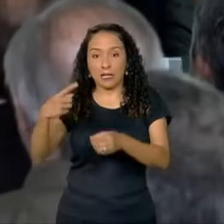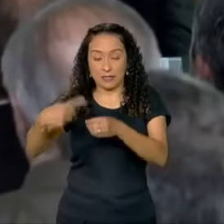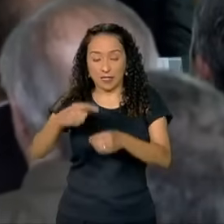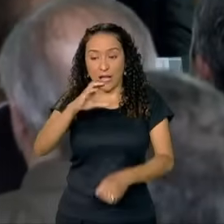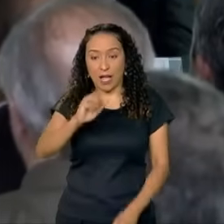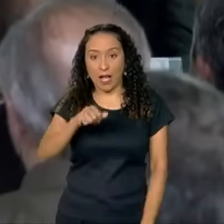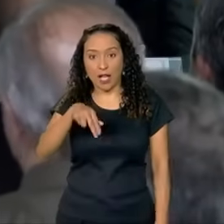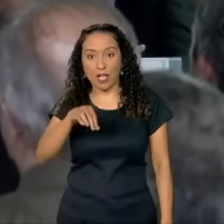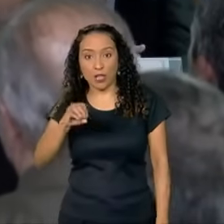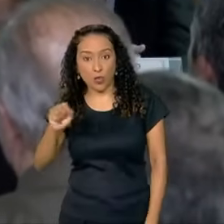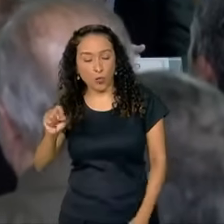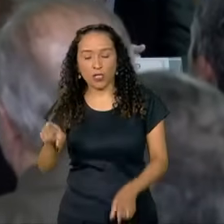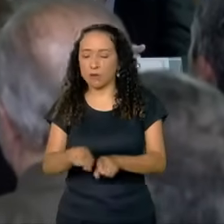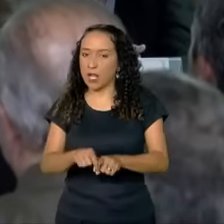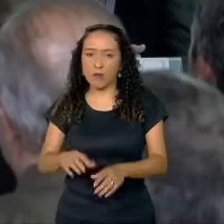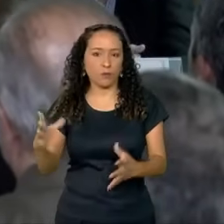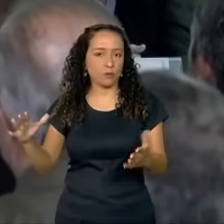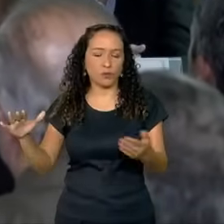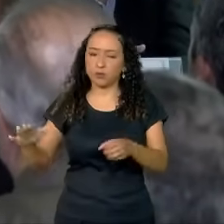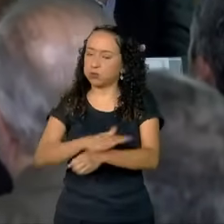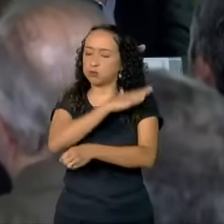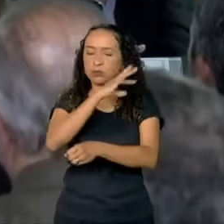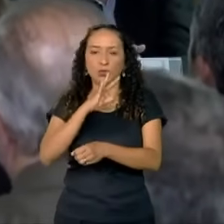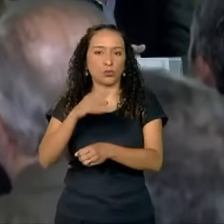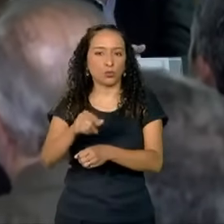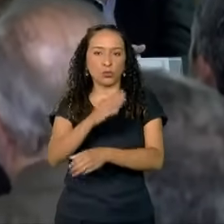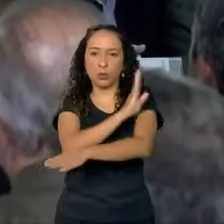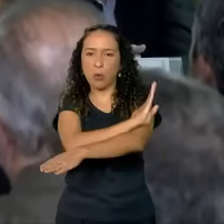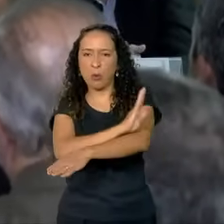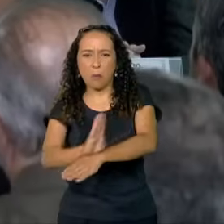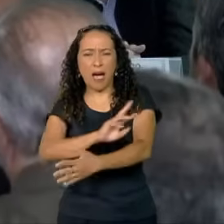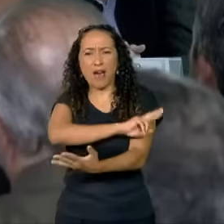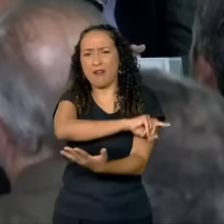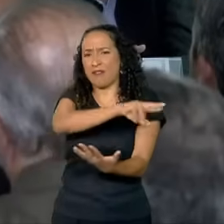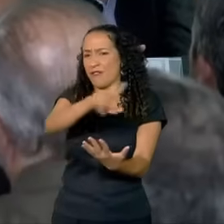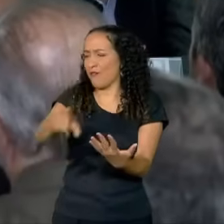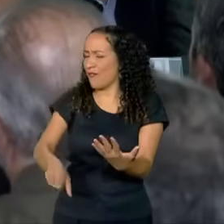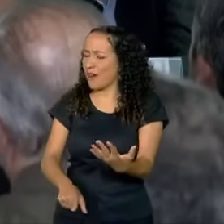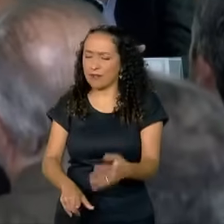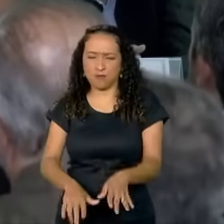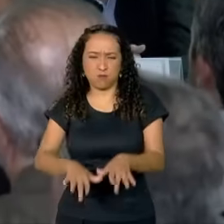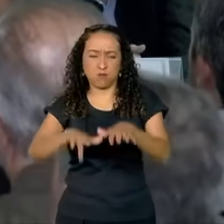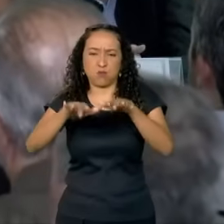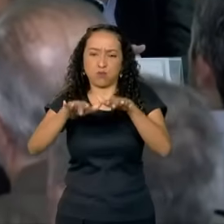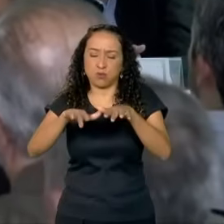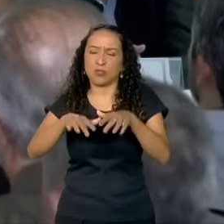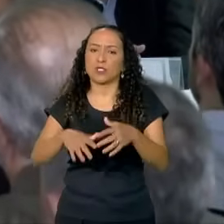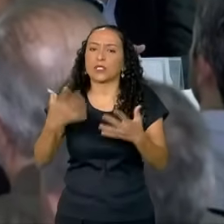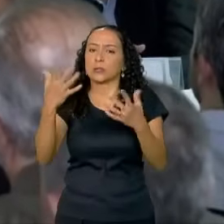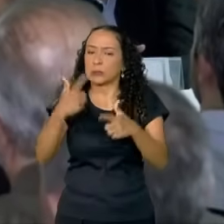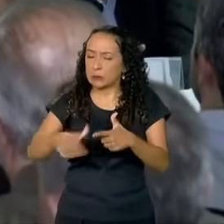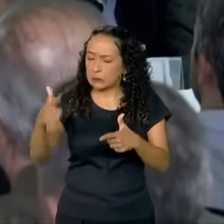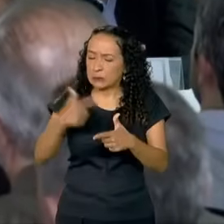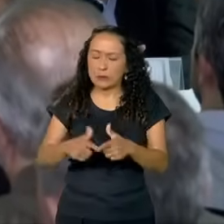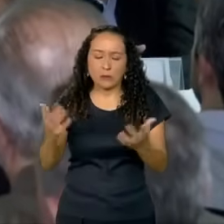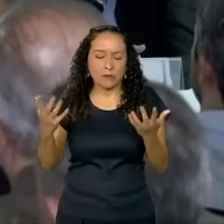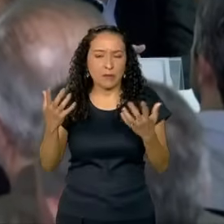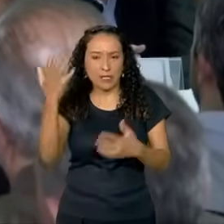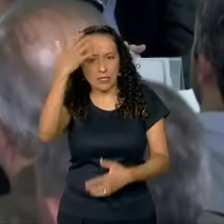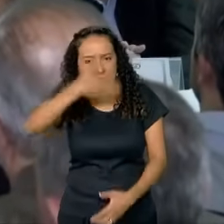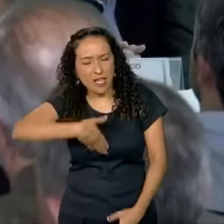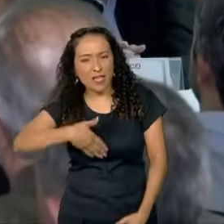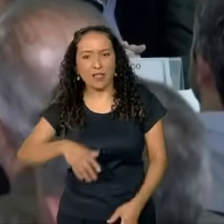né? Debaixo d'água, bairro Matias Velho, bairro Rio Branco, operação crítica de resgate das pessoas